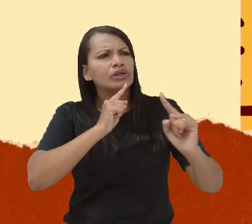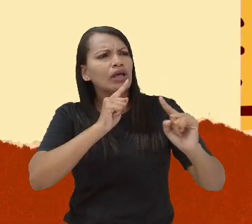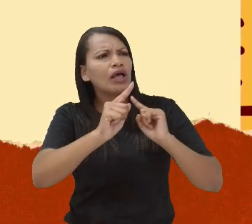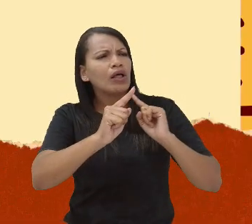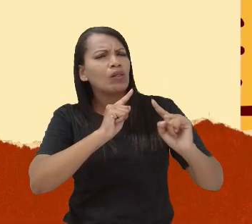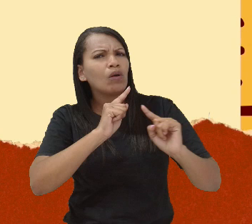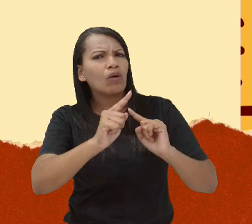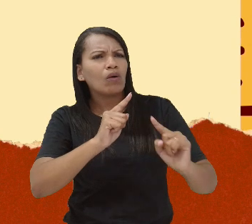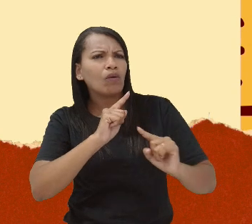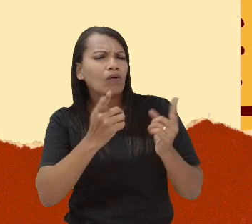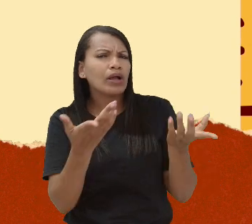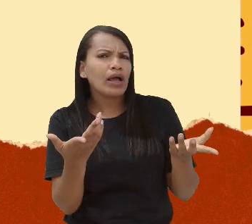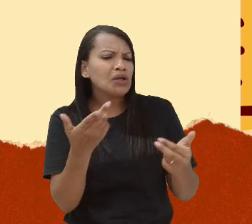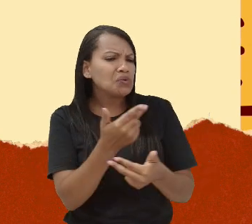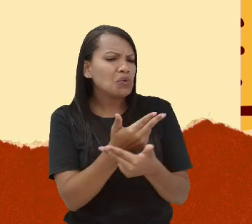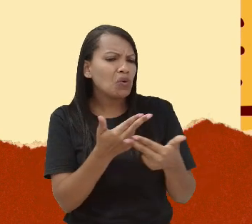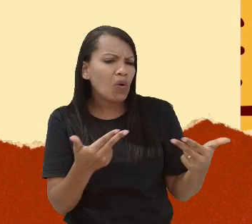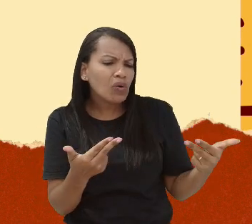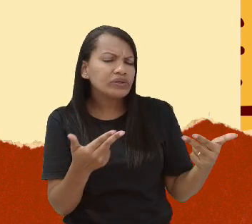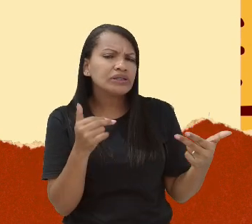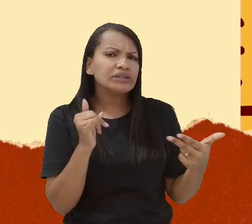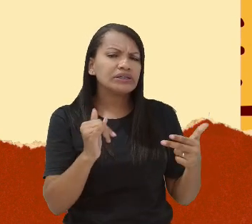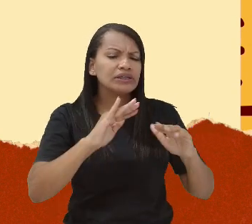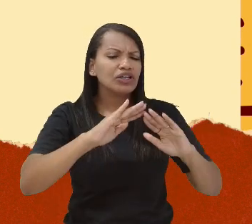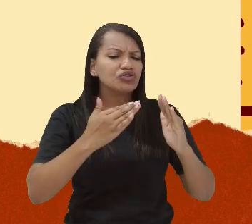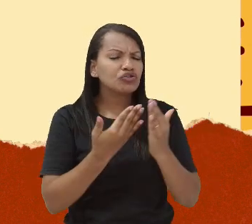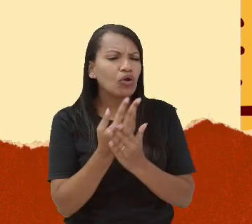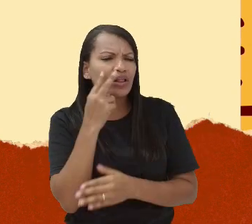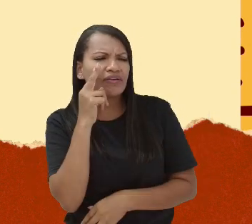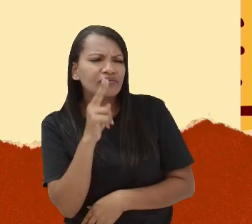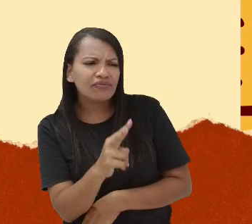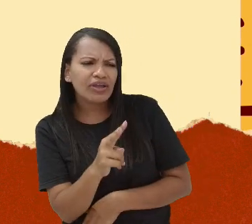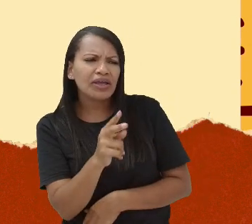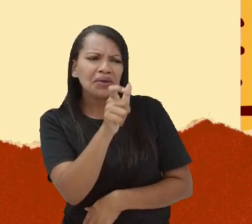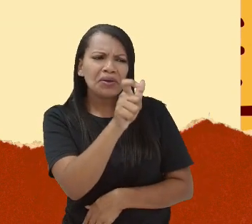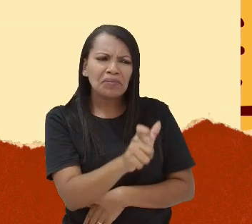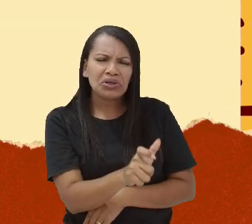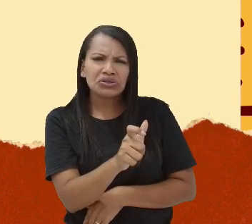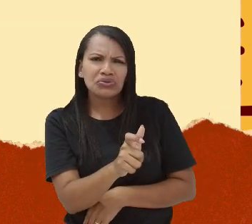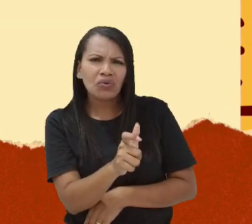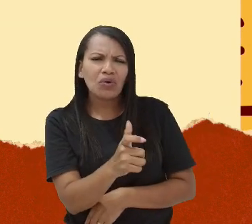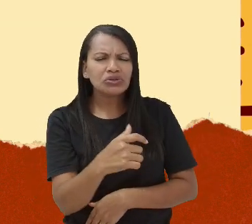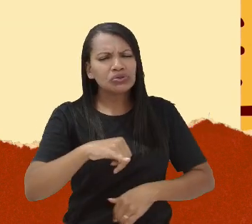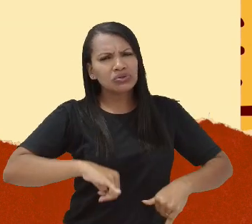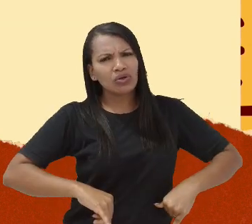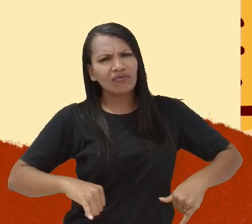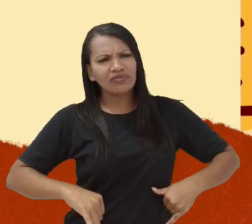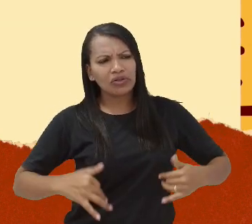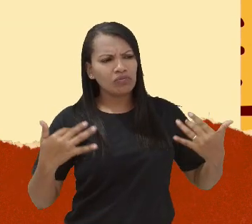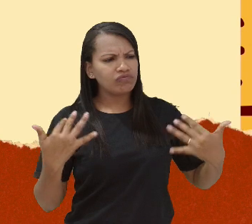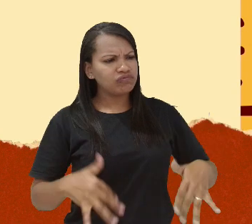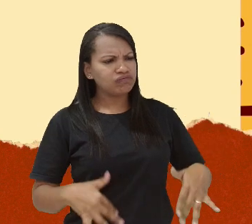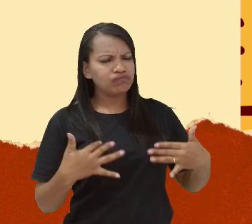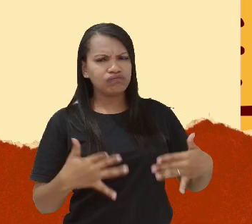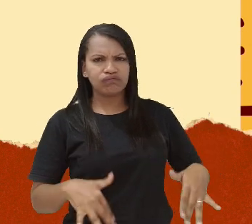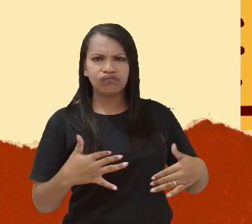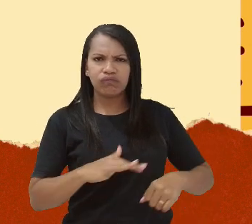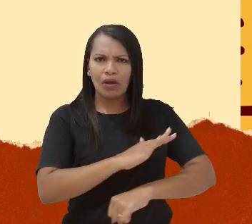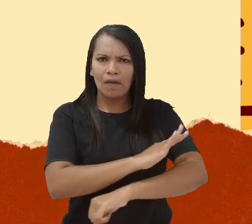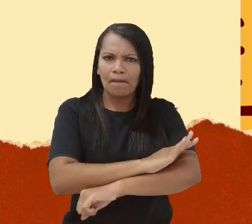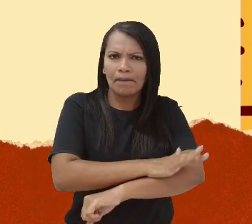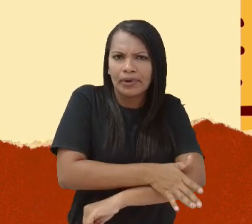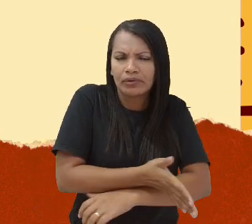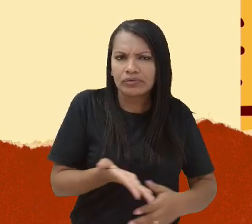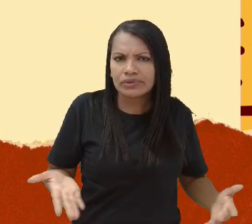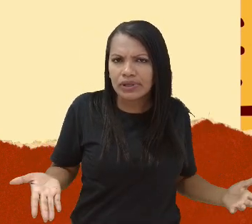preconceito racial que vêm na escola e elencar, né, soluções possíveis, tá? Também a professora Kedma já